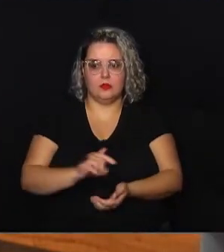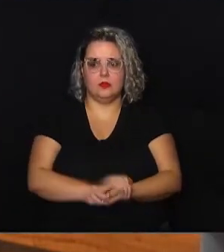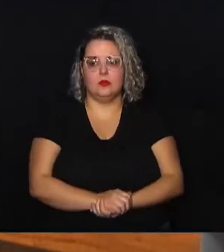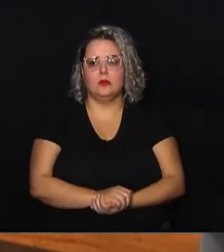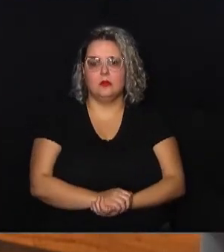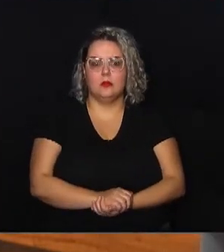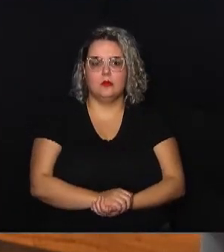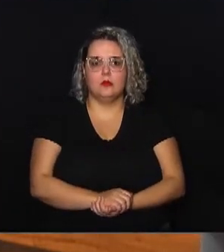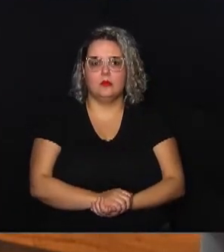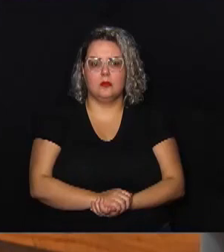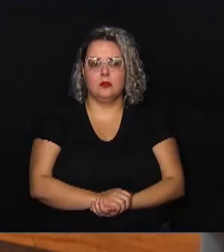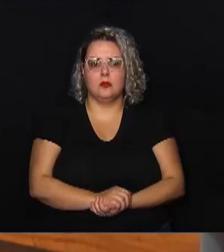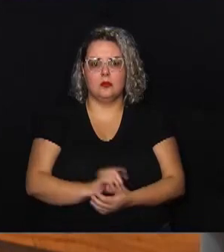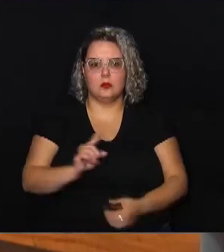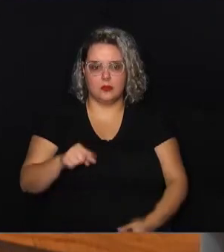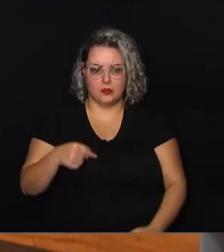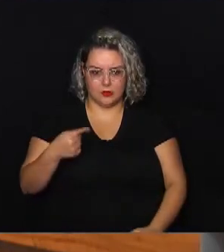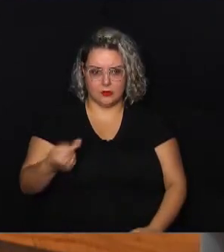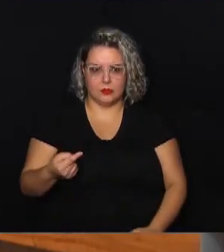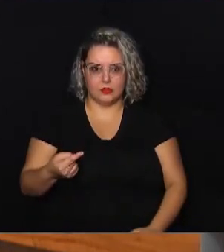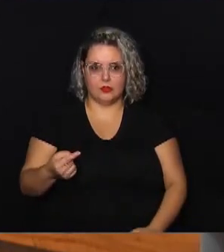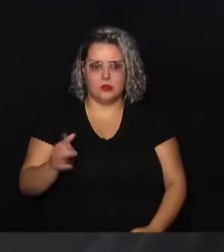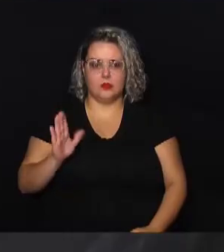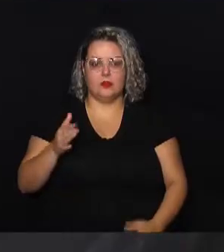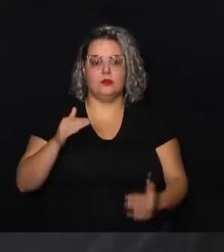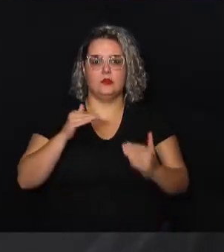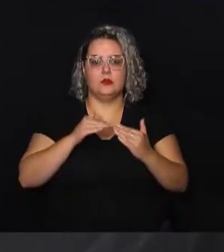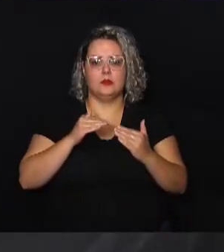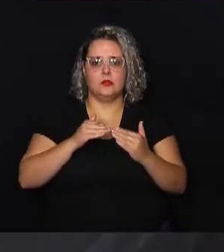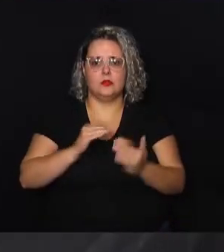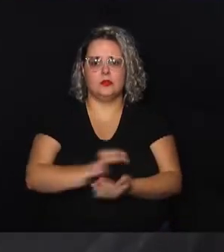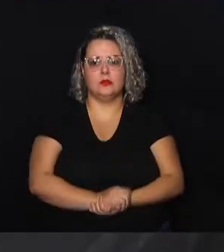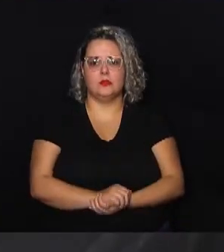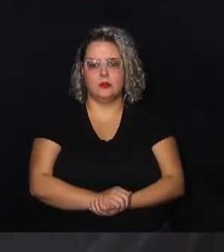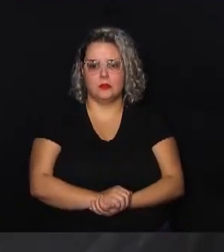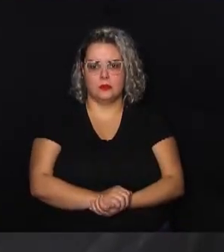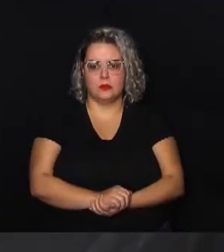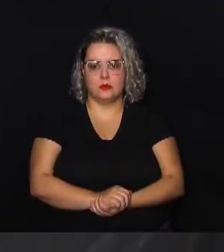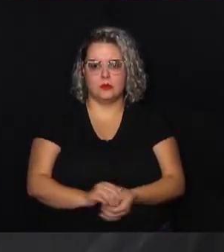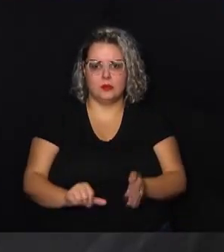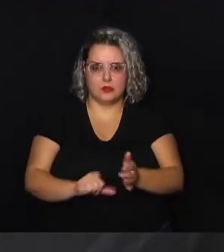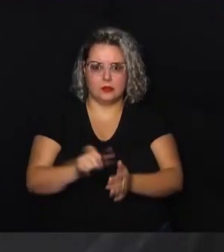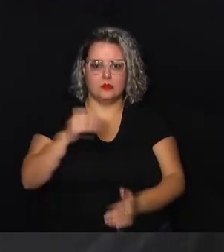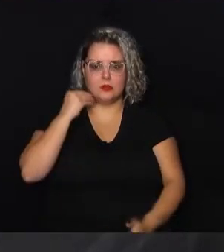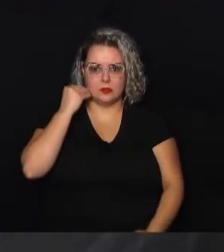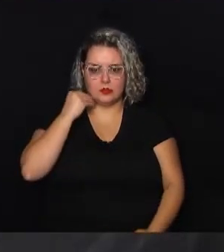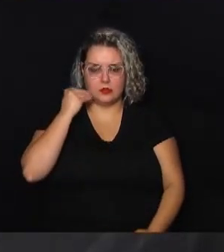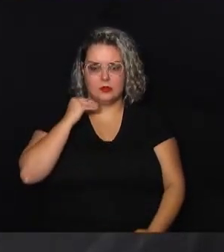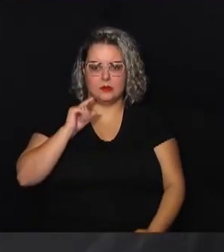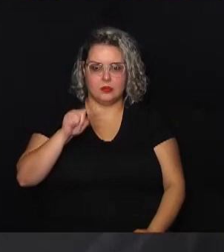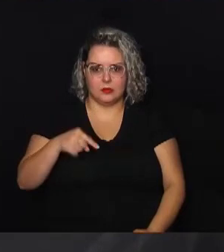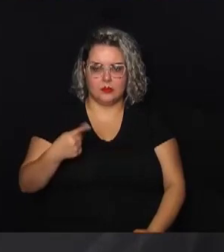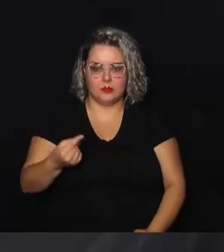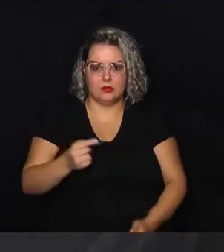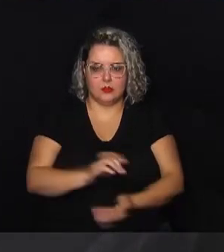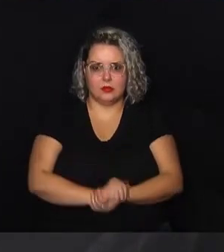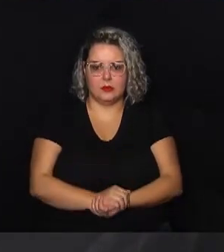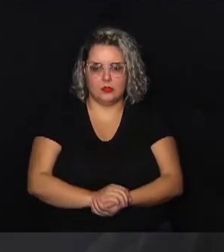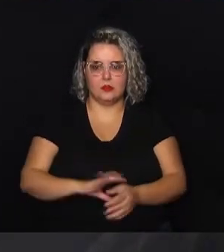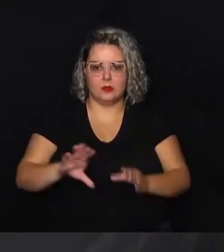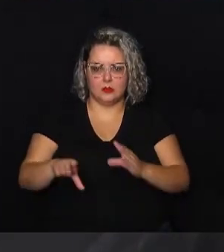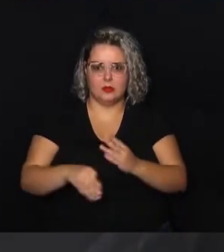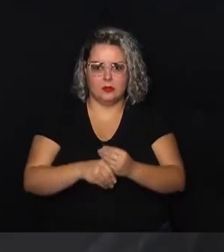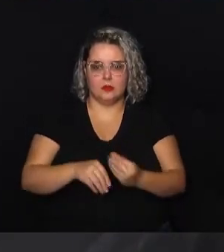tá. E para a próxima, a gente já combinou, né, como a gente fez essa primeira experiência, na próxima agora a gente vai agregar o Mário Gatti e